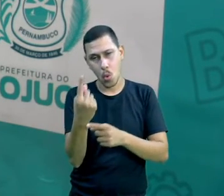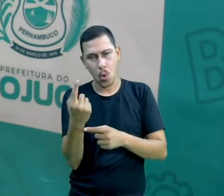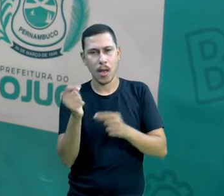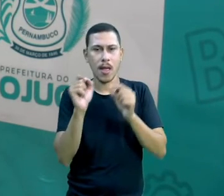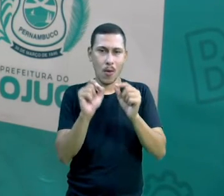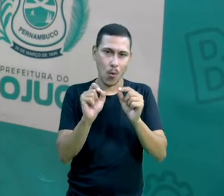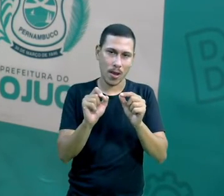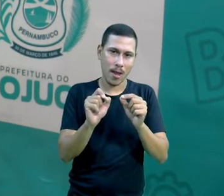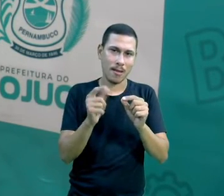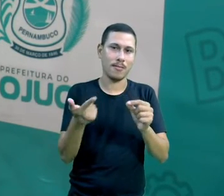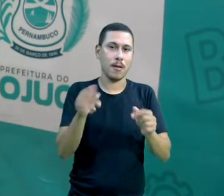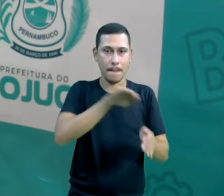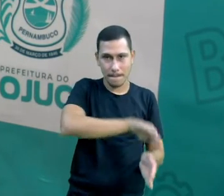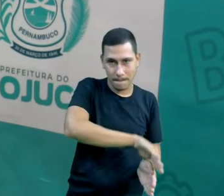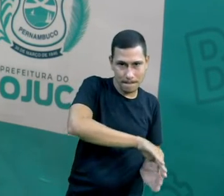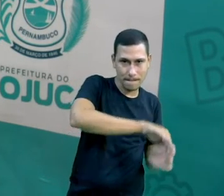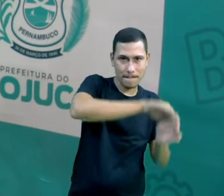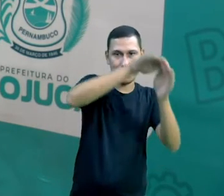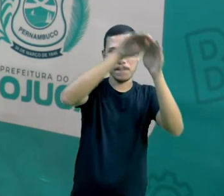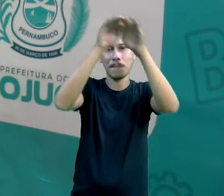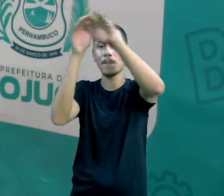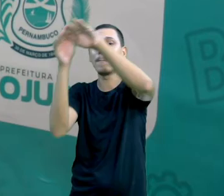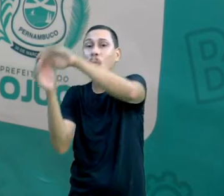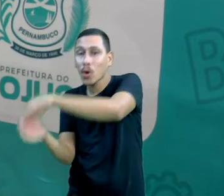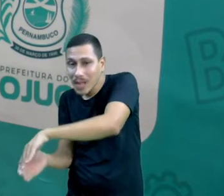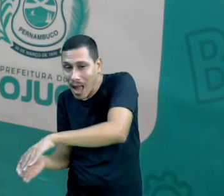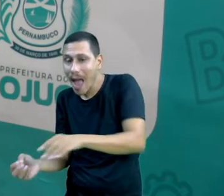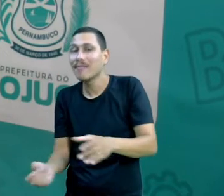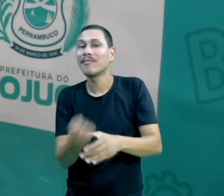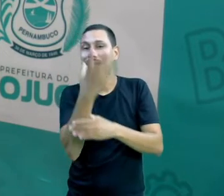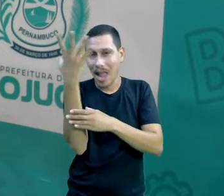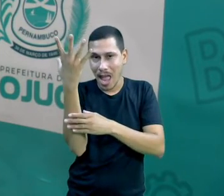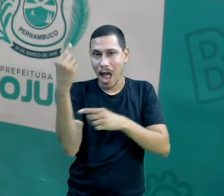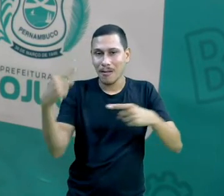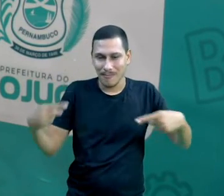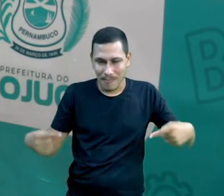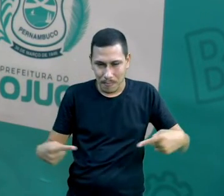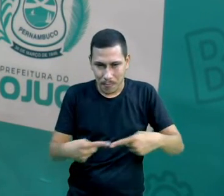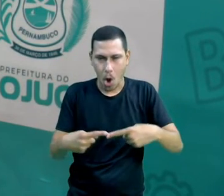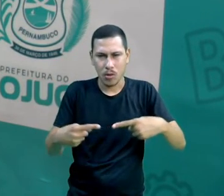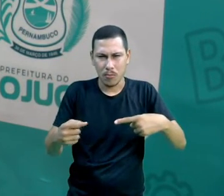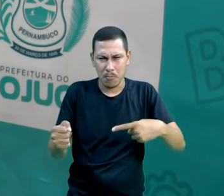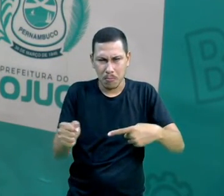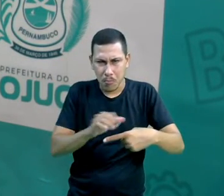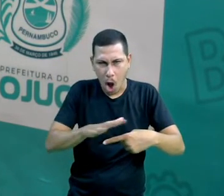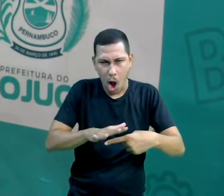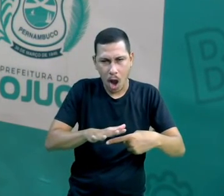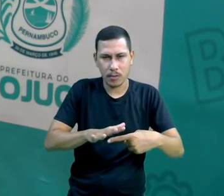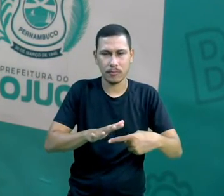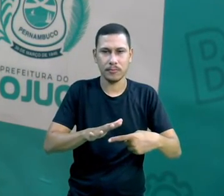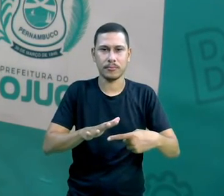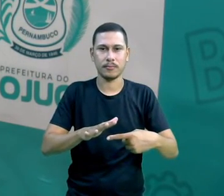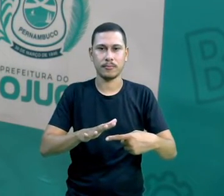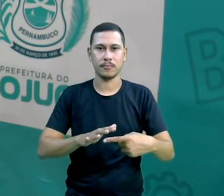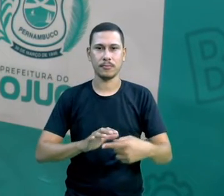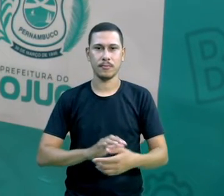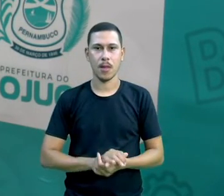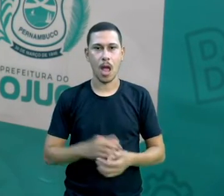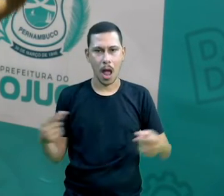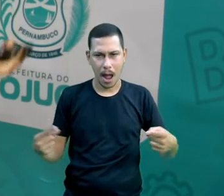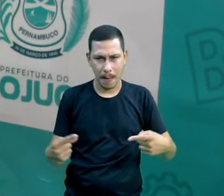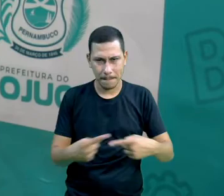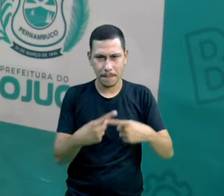formação de montanhas. Como é que as formações de montanhas acontecem? É quando uma placa ela passa por cima da